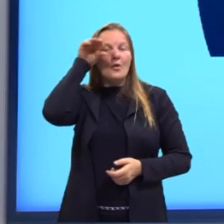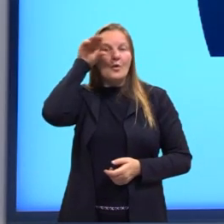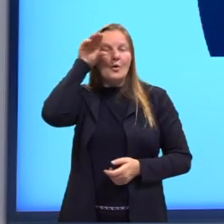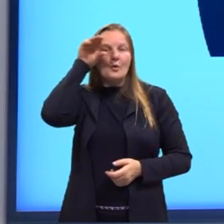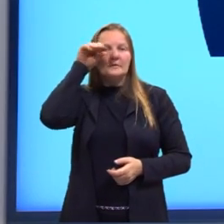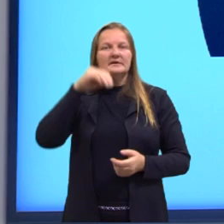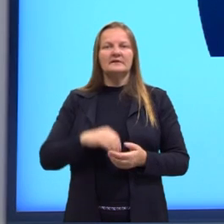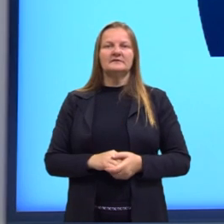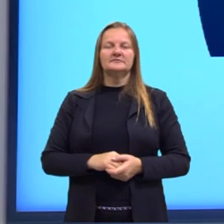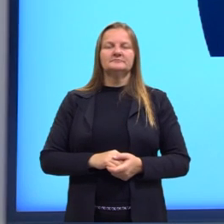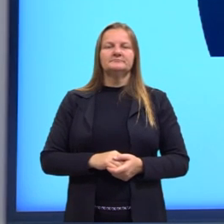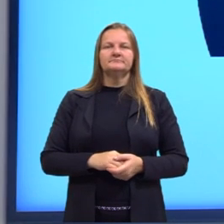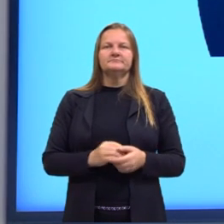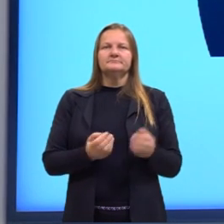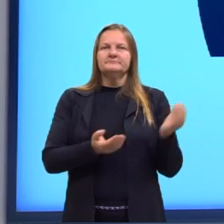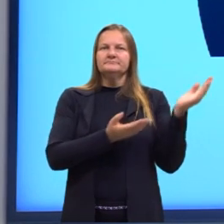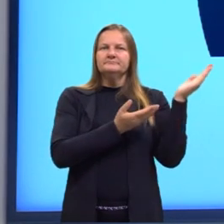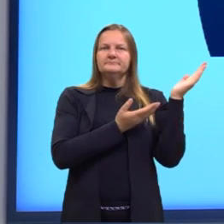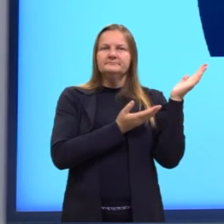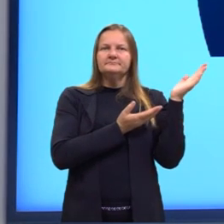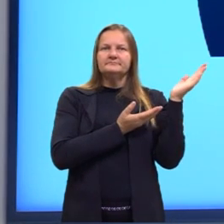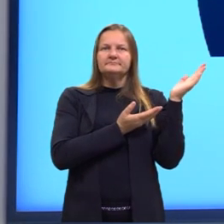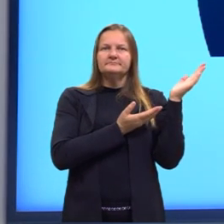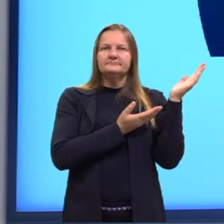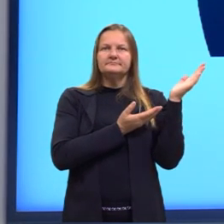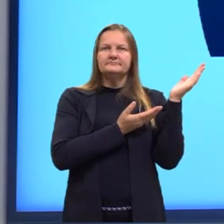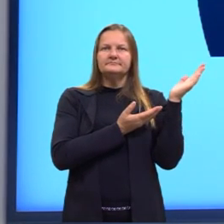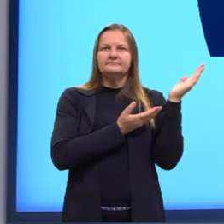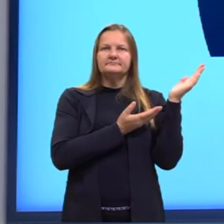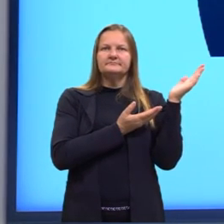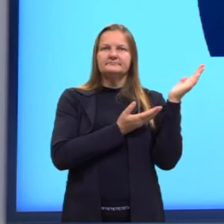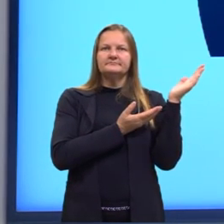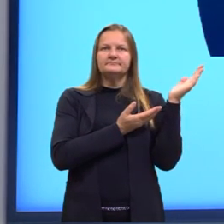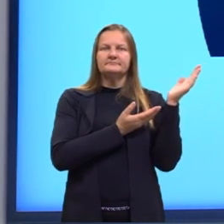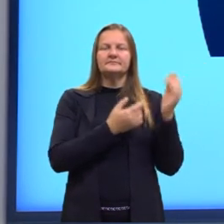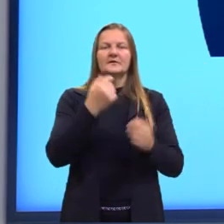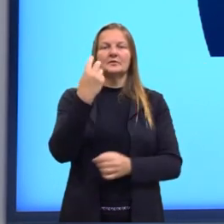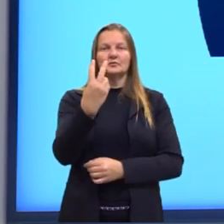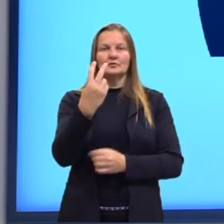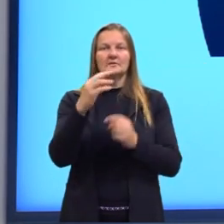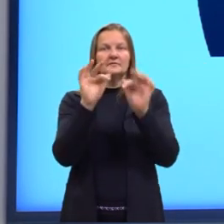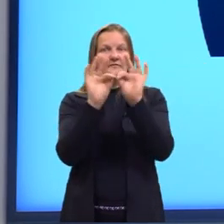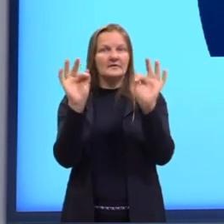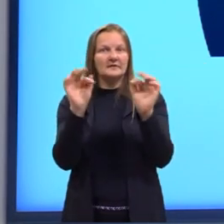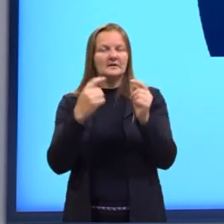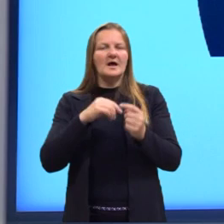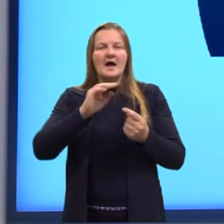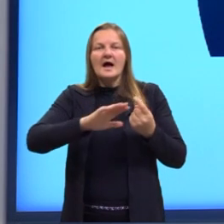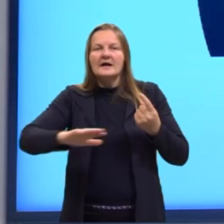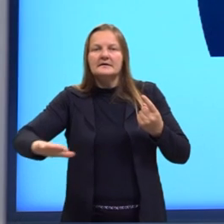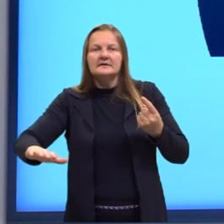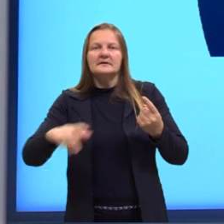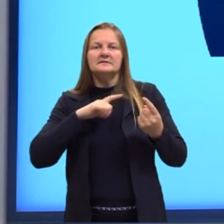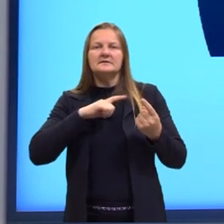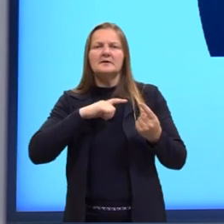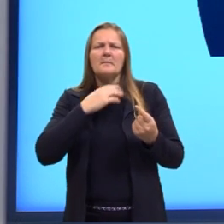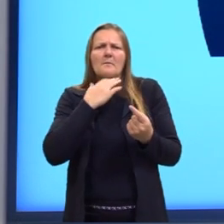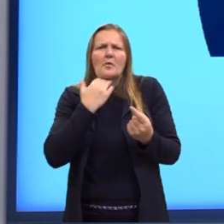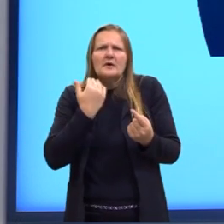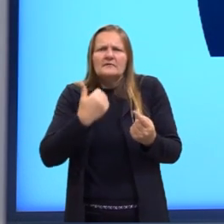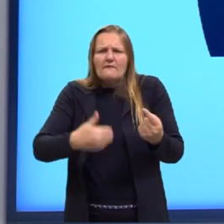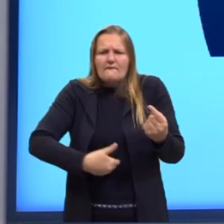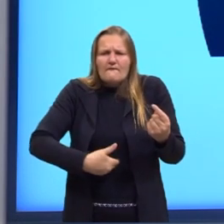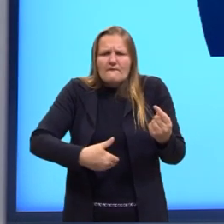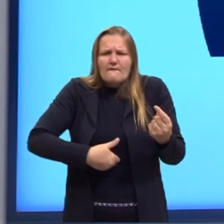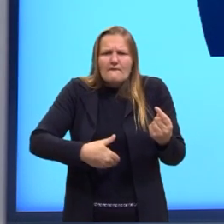começar aí com um exemplo eu tenho aqui duas frases na primeira a gente tem as crianças estão morrendo de